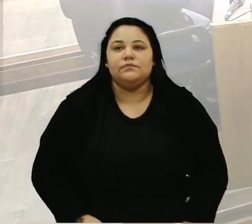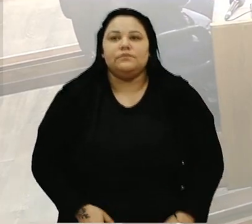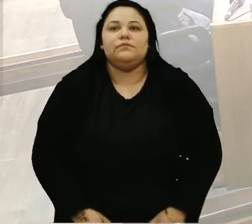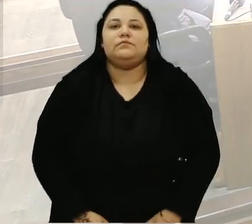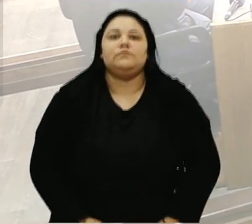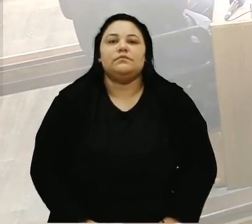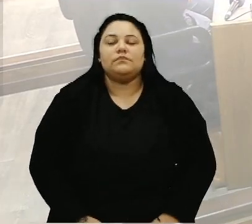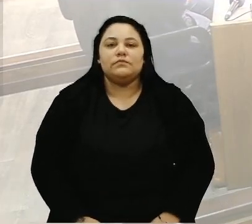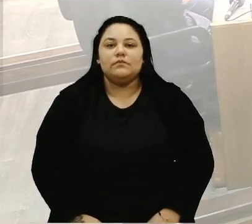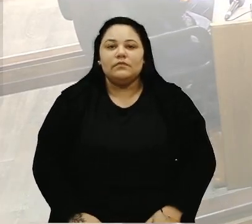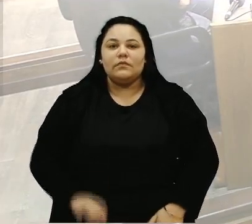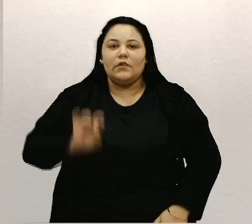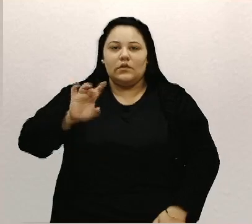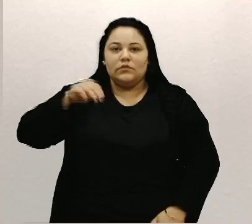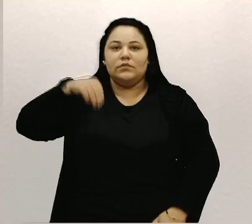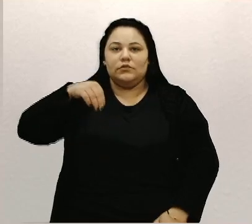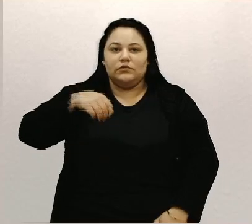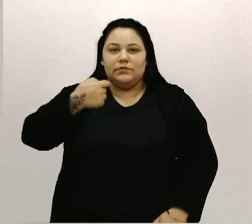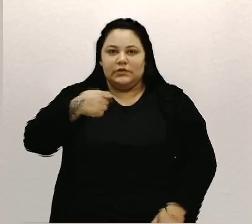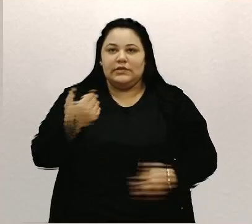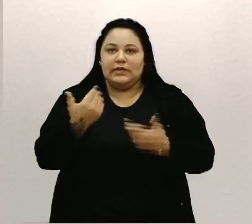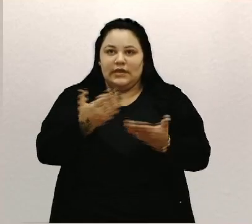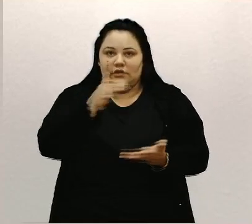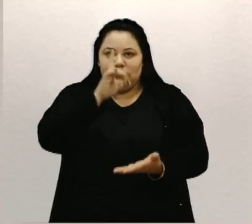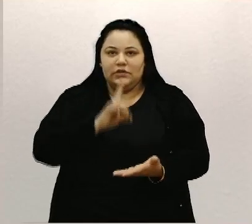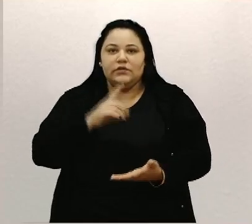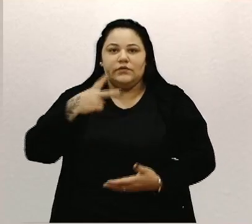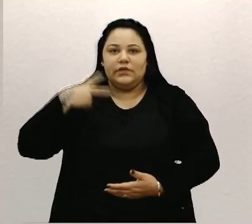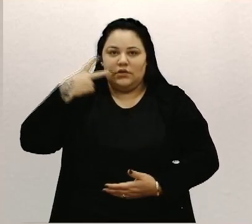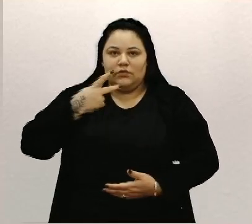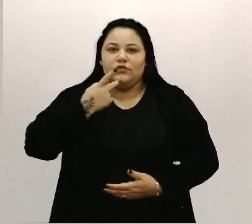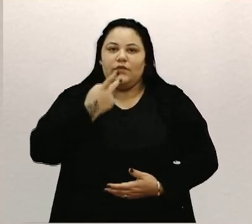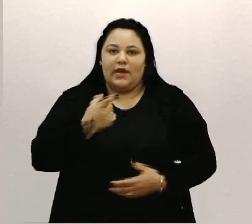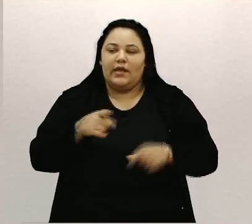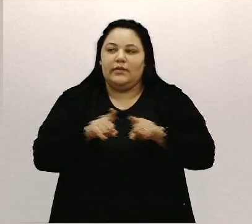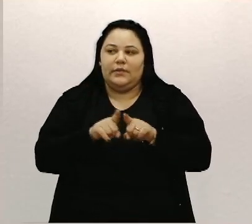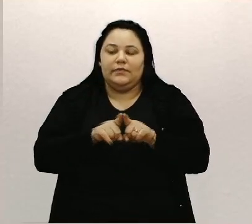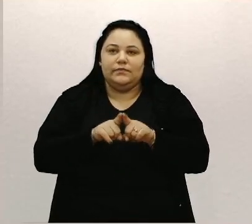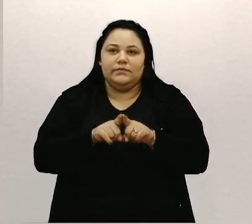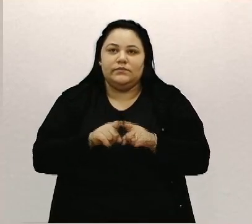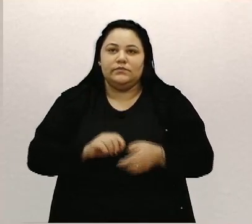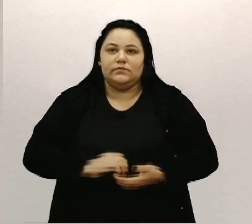precisa dar direito aos vereadores também, da fala.